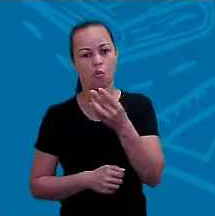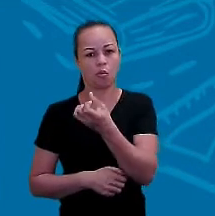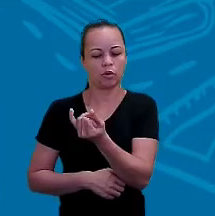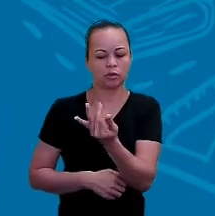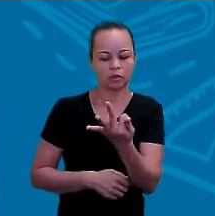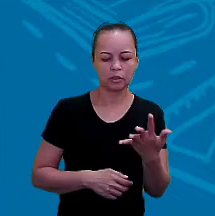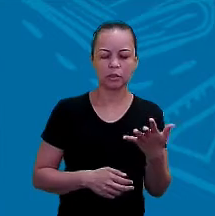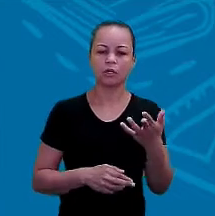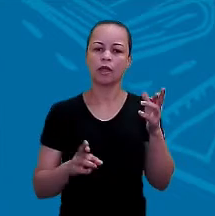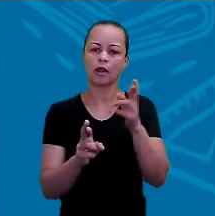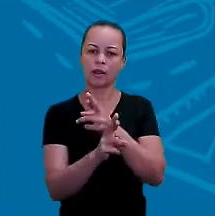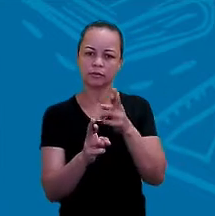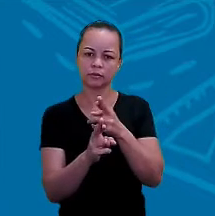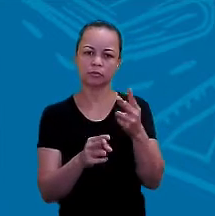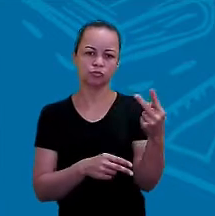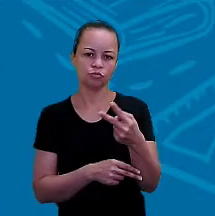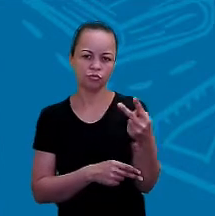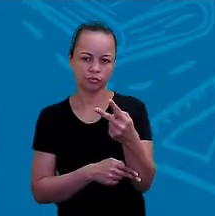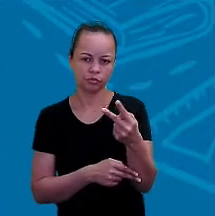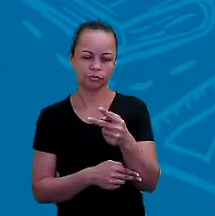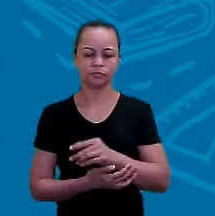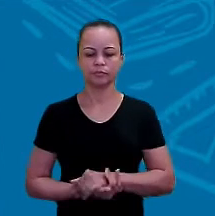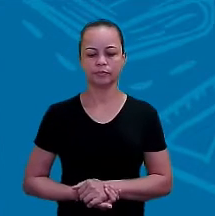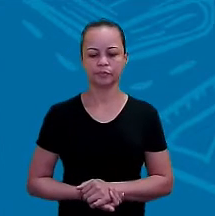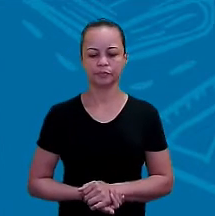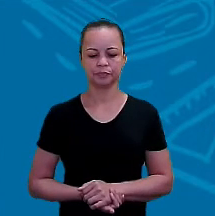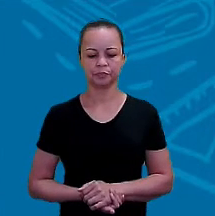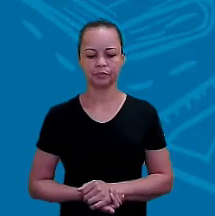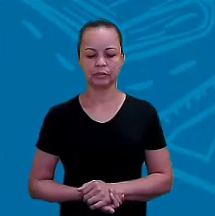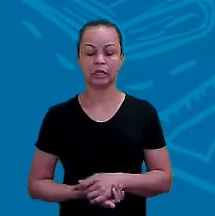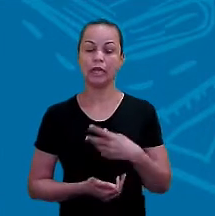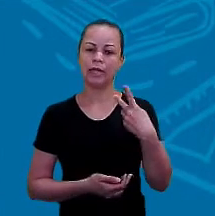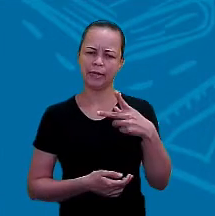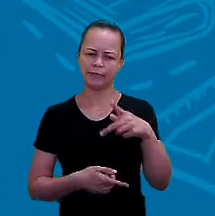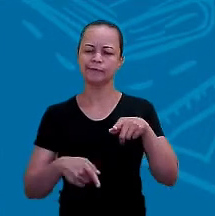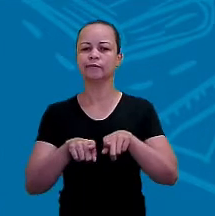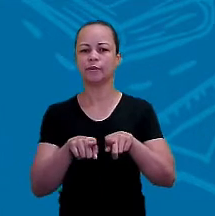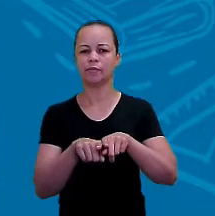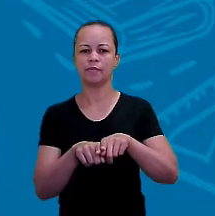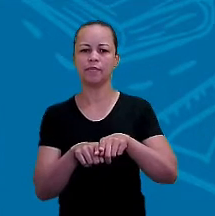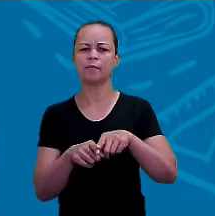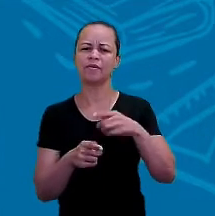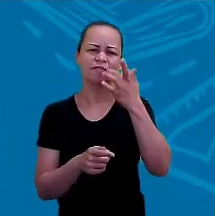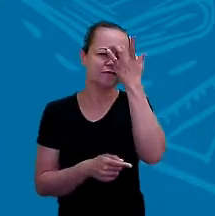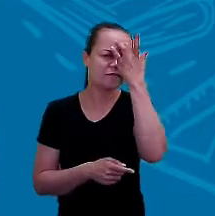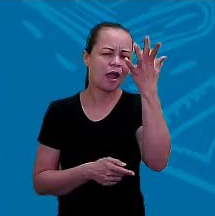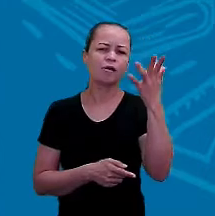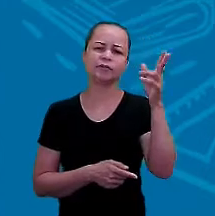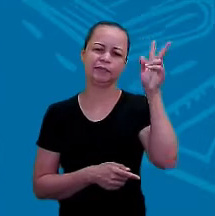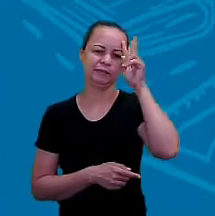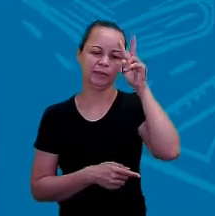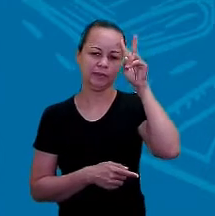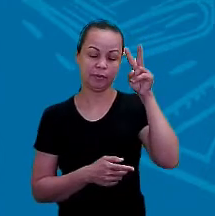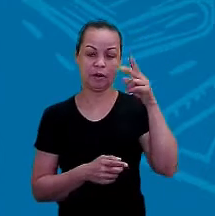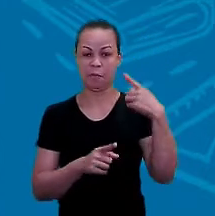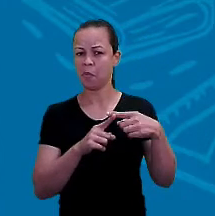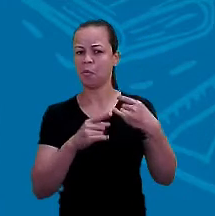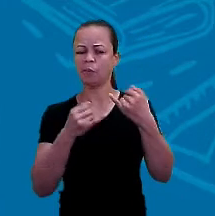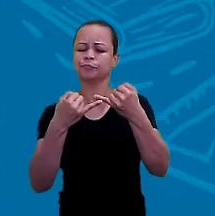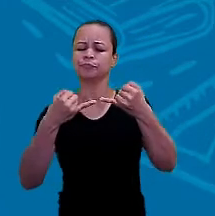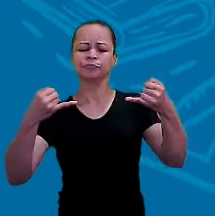mostra a relação das duas variáveis. Esse também é fácil de lembrar, porque ó, é uma